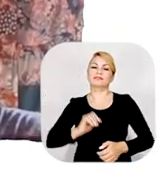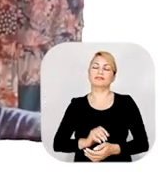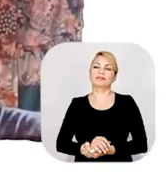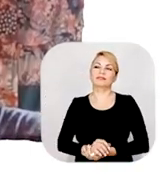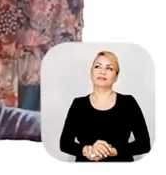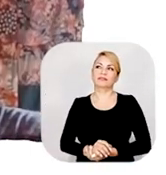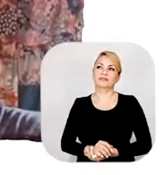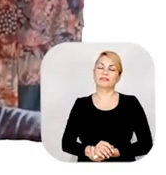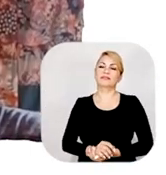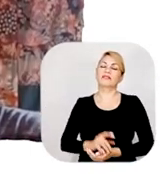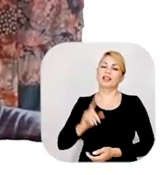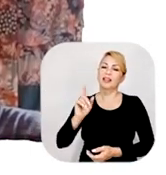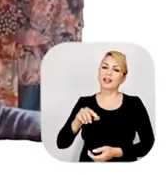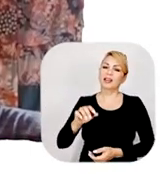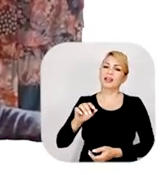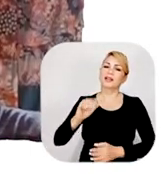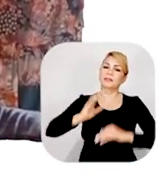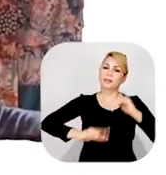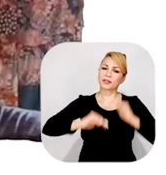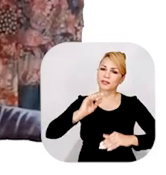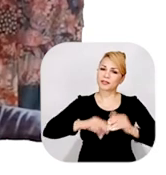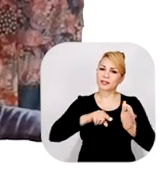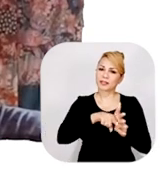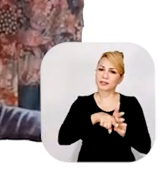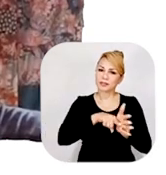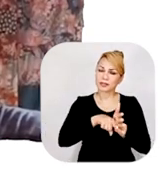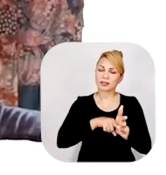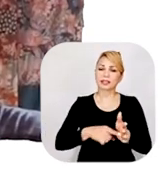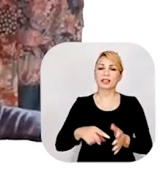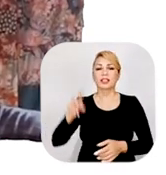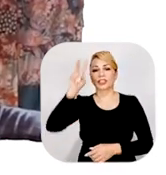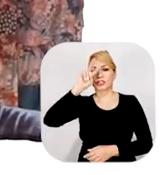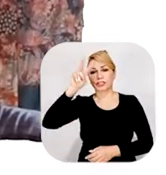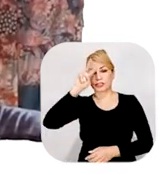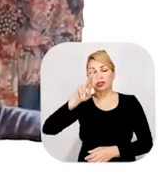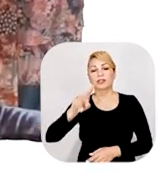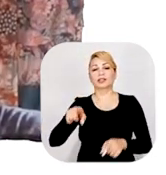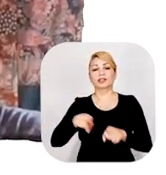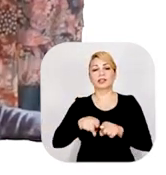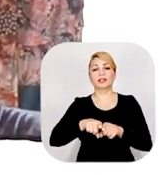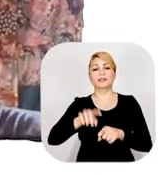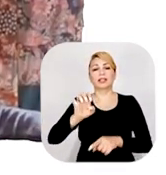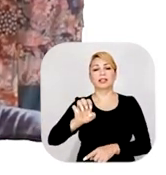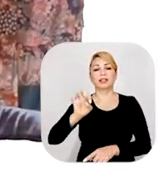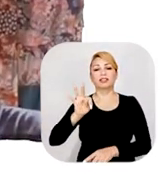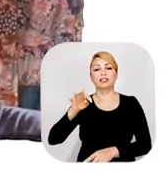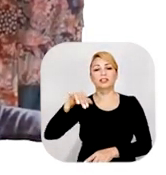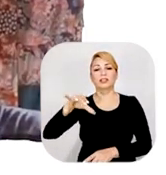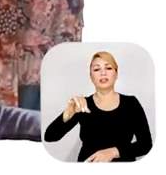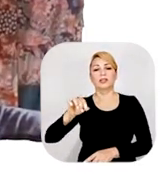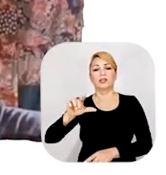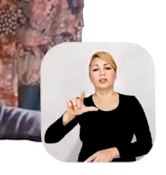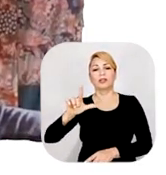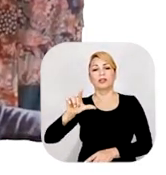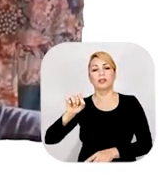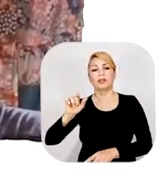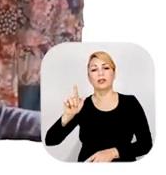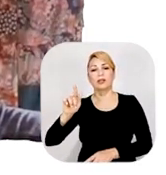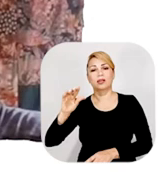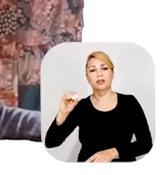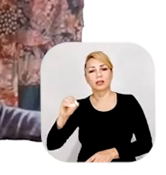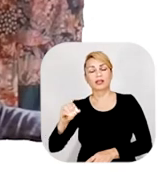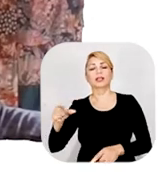dos etnólogos, dos historiadores, no mesmo nível que Courtney Monajou, até o